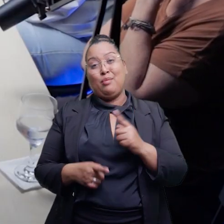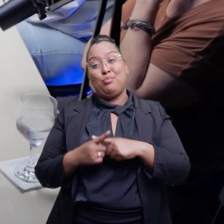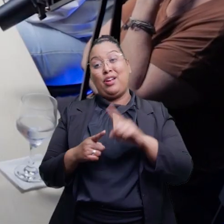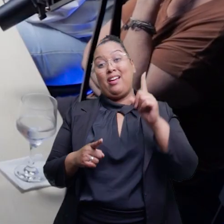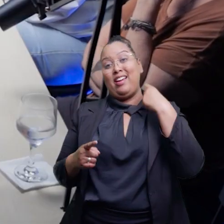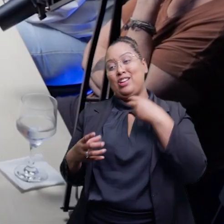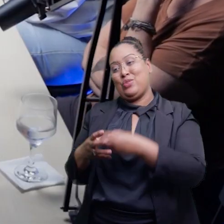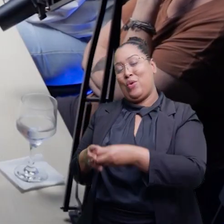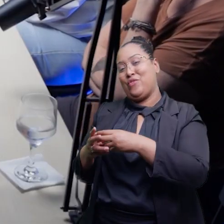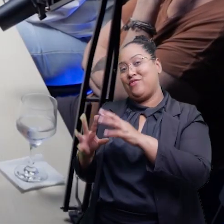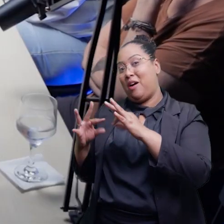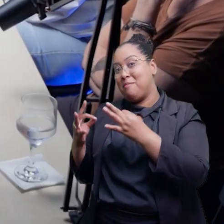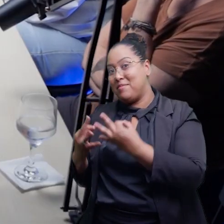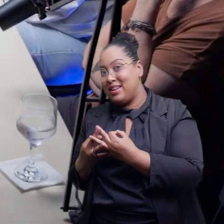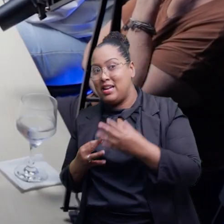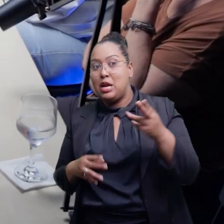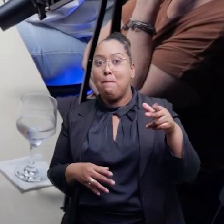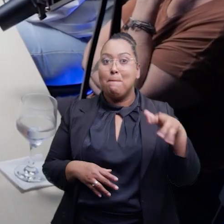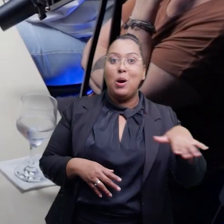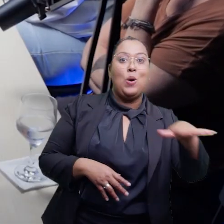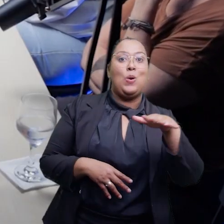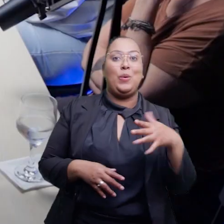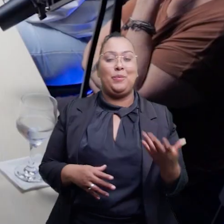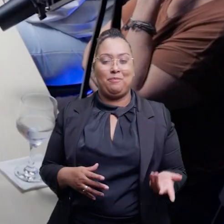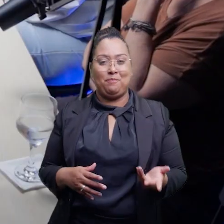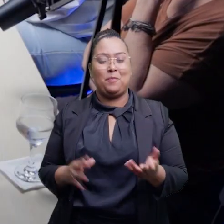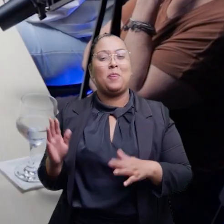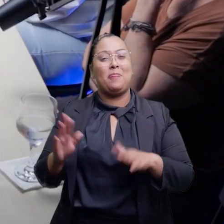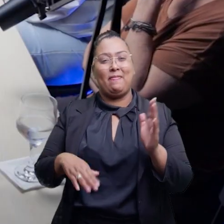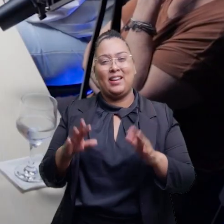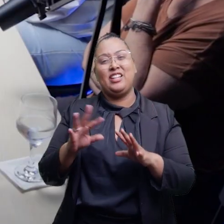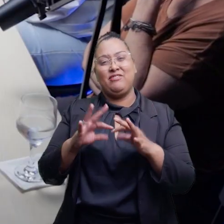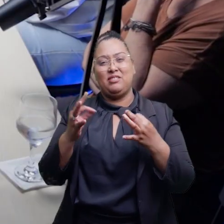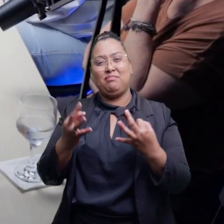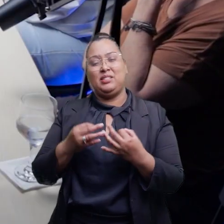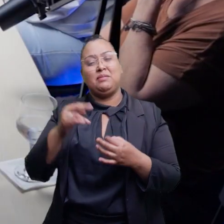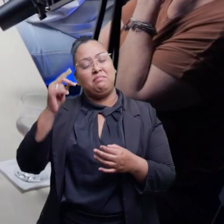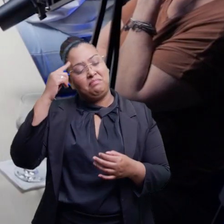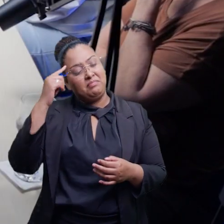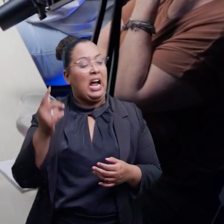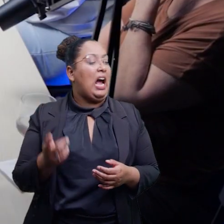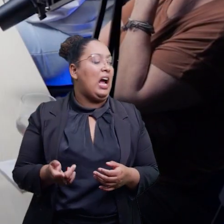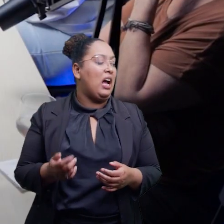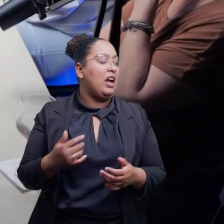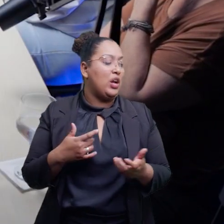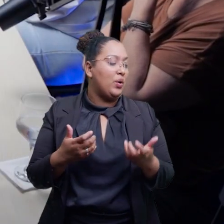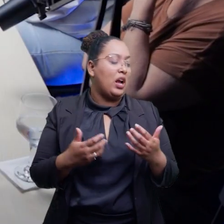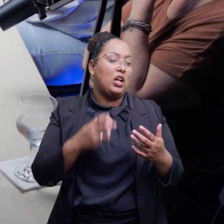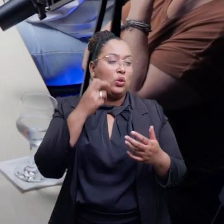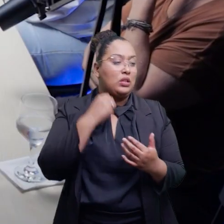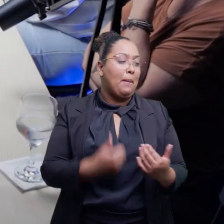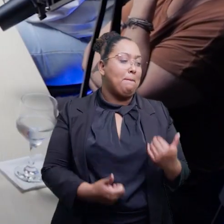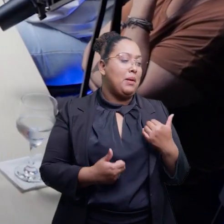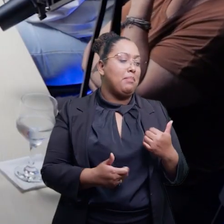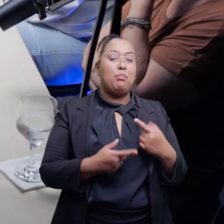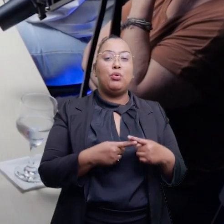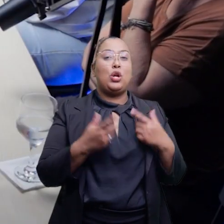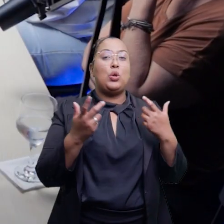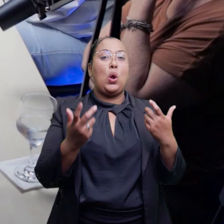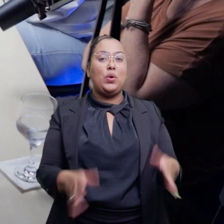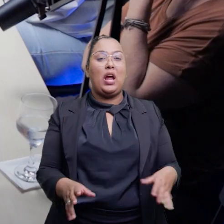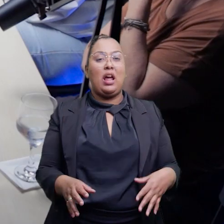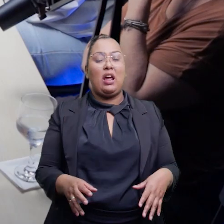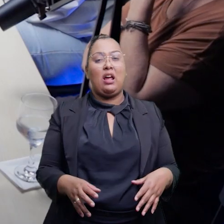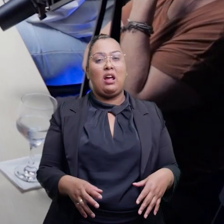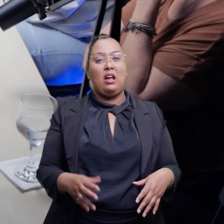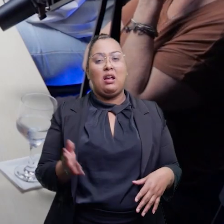a sua família, com sua irmã, né? É isso, às vezes uma família, ela falaria assim, olha, não, eu quero adotar um bebê, porque eu não quero